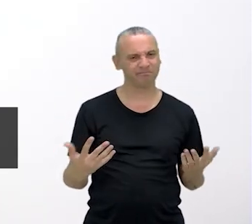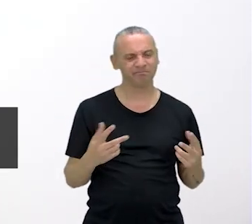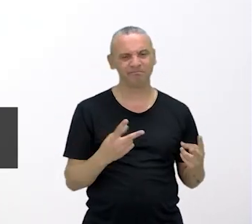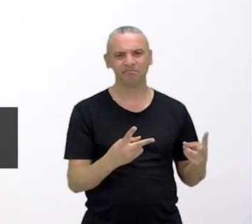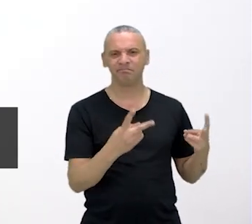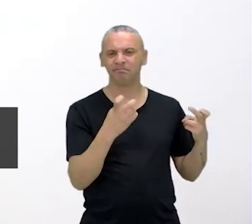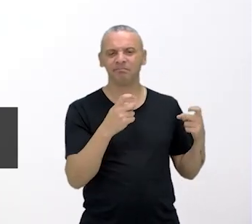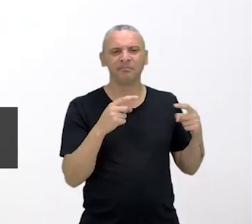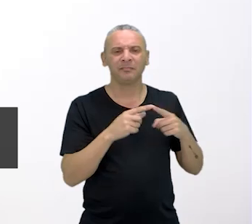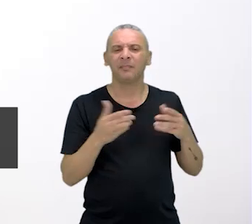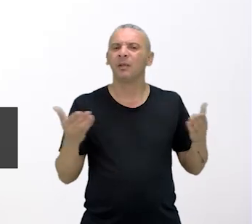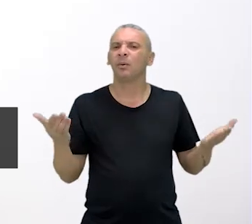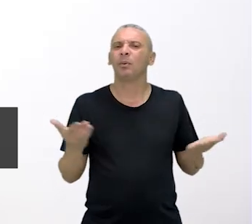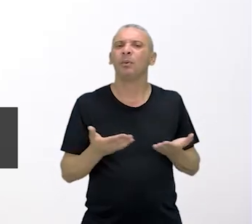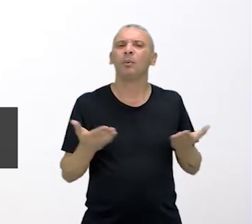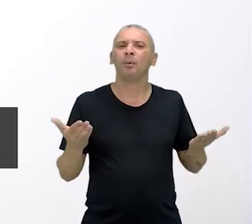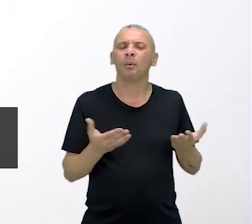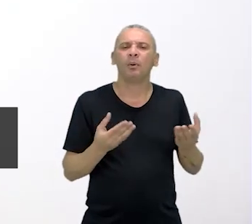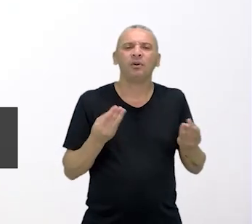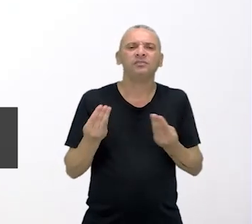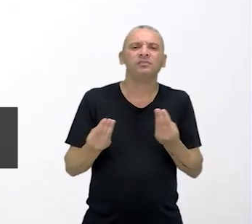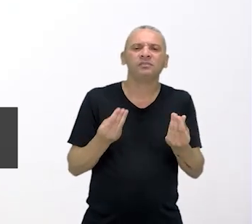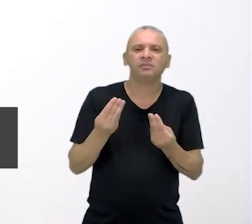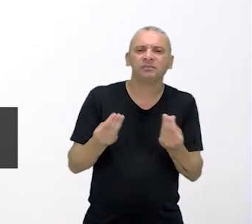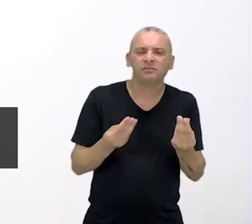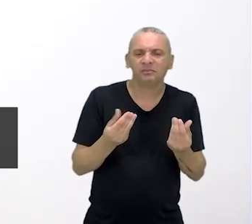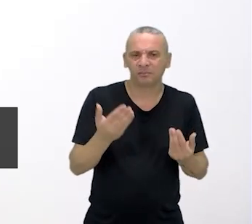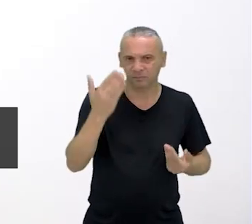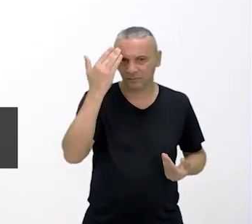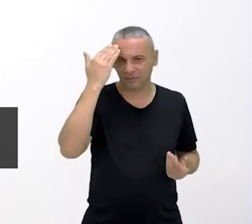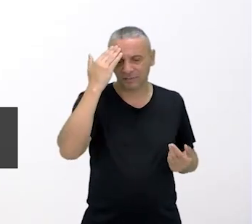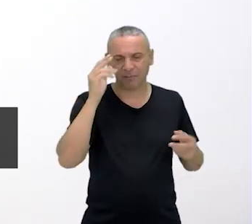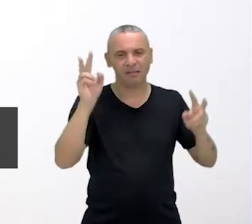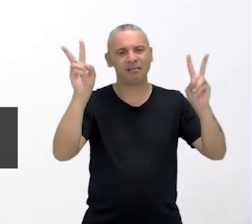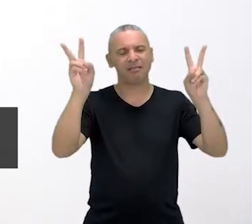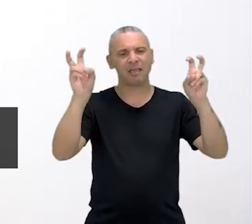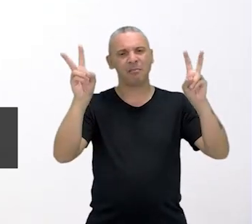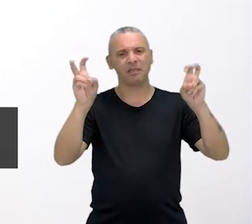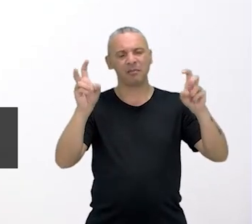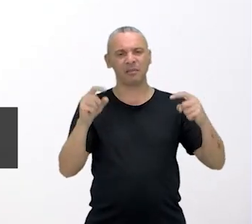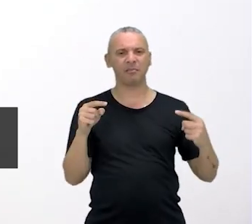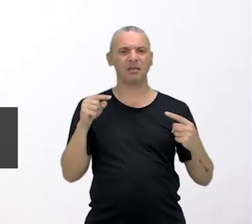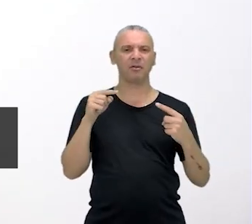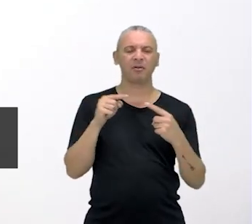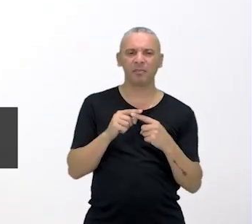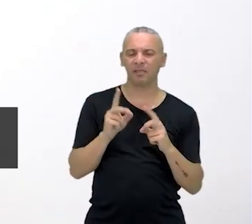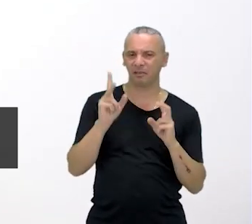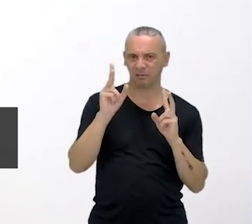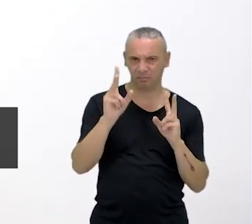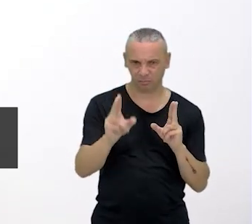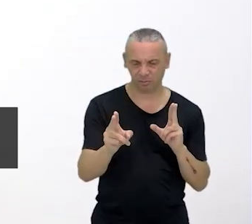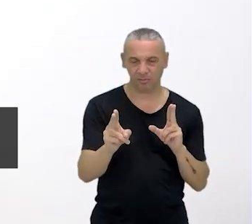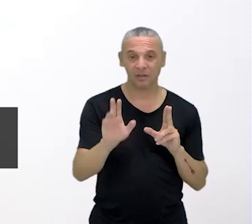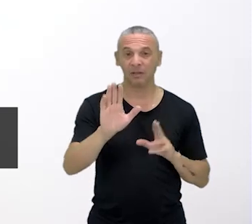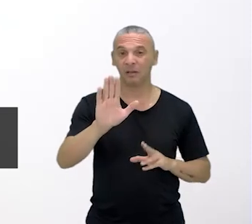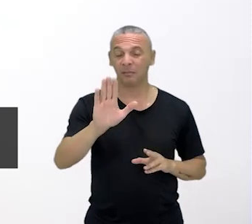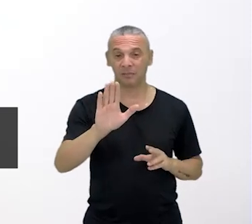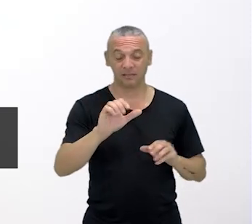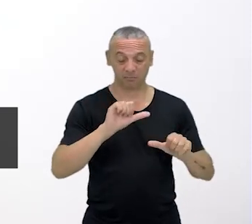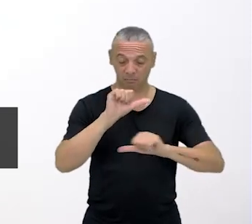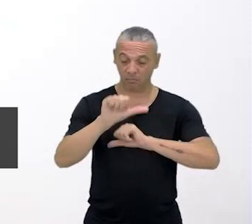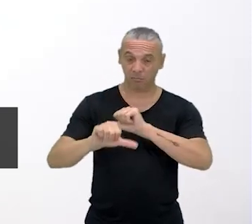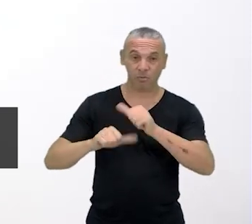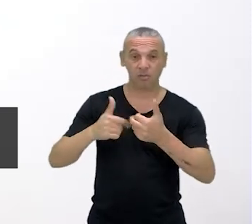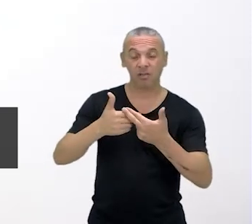que hoje, assim, embora os valores sejam, os temas continuem praticamente os mesmos, né? Mas a forma mudou muito,